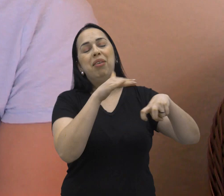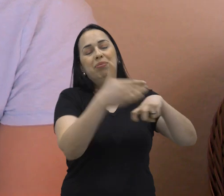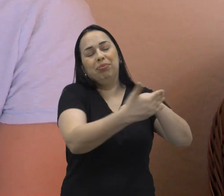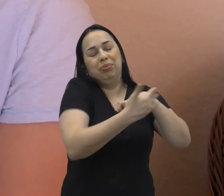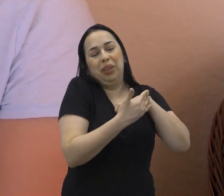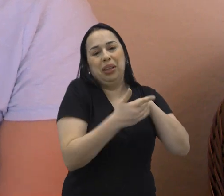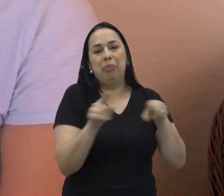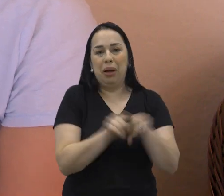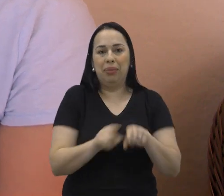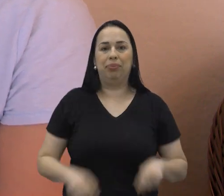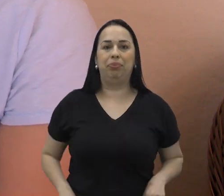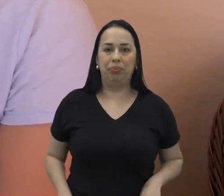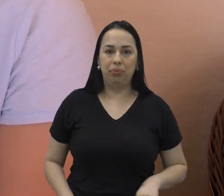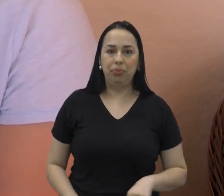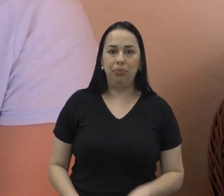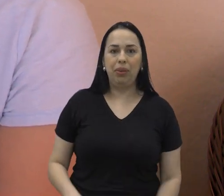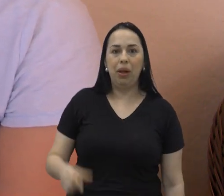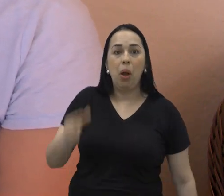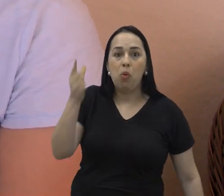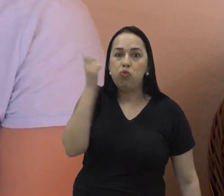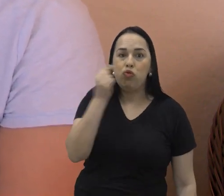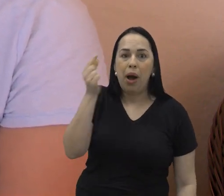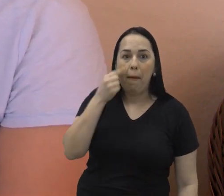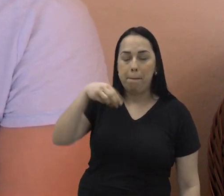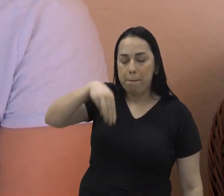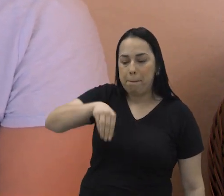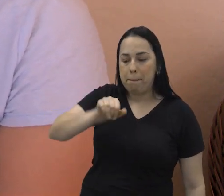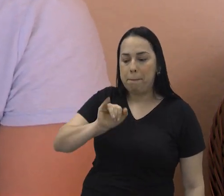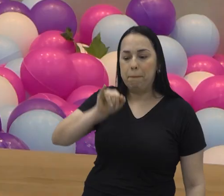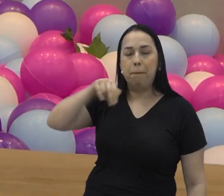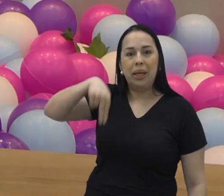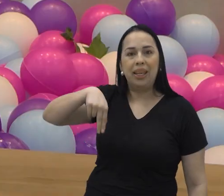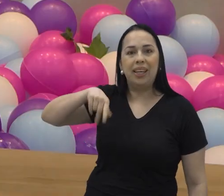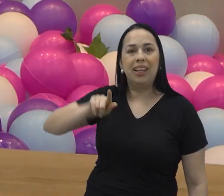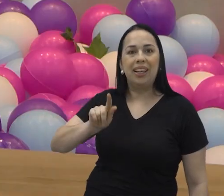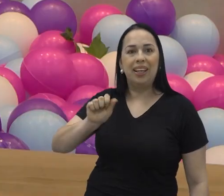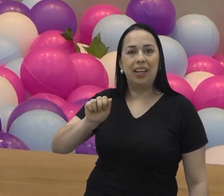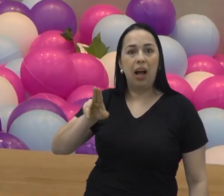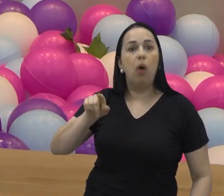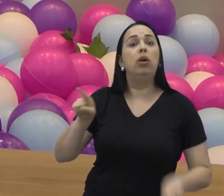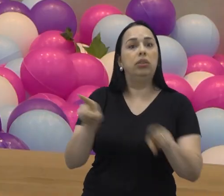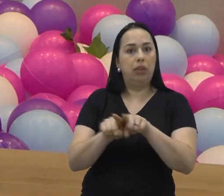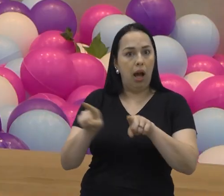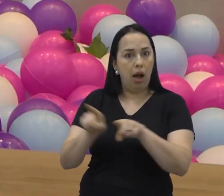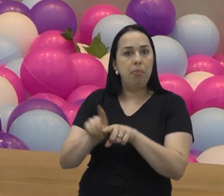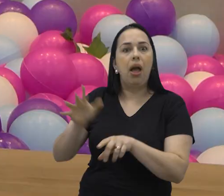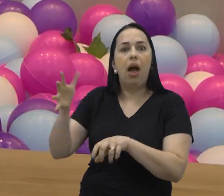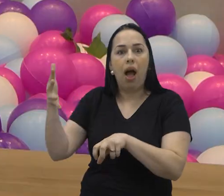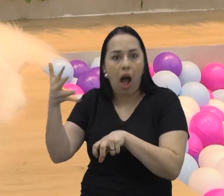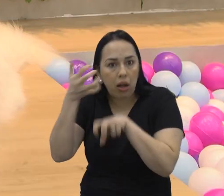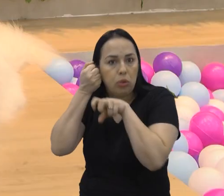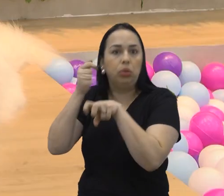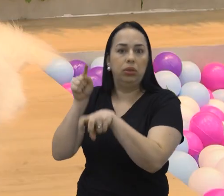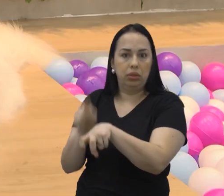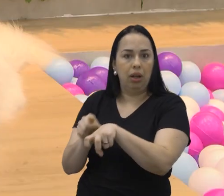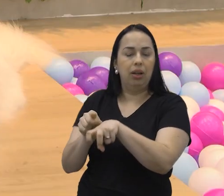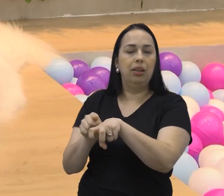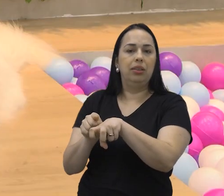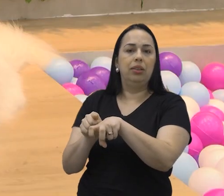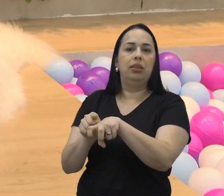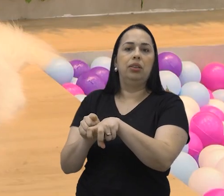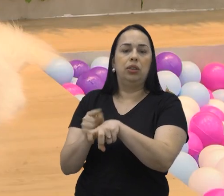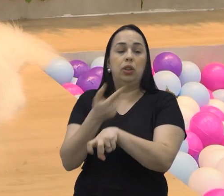mas aí o coração falou mais alto e a gente acabou ficando com ela também o mingal Leonardo esse lindo gato branco também foi